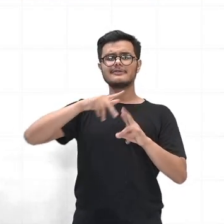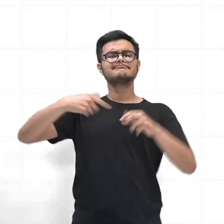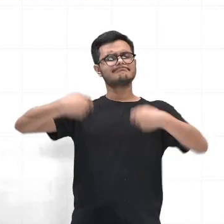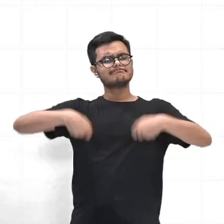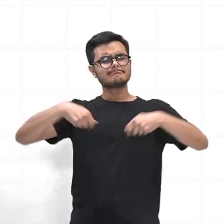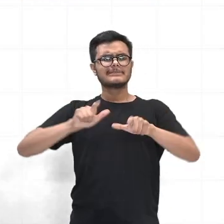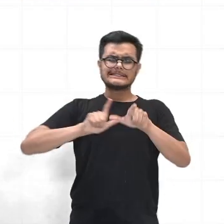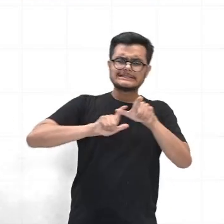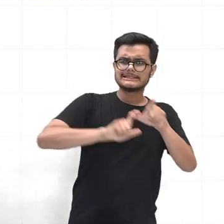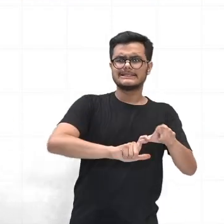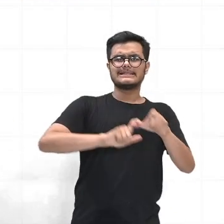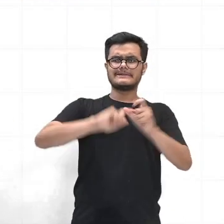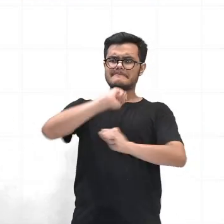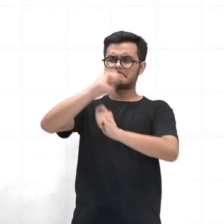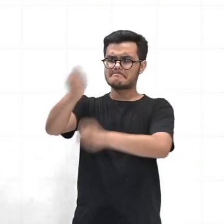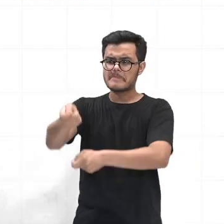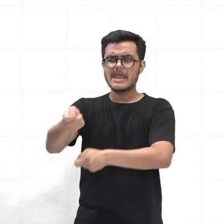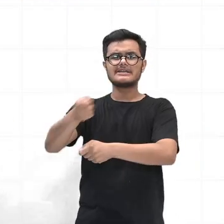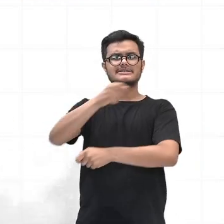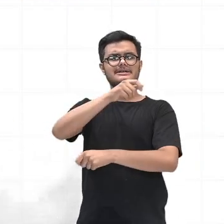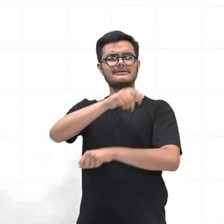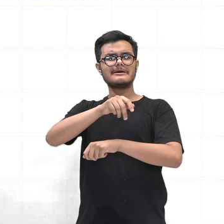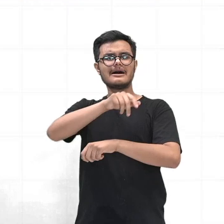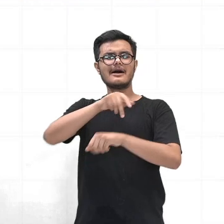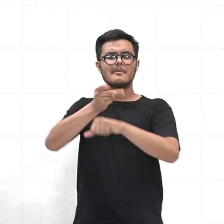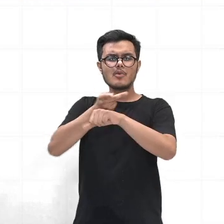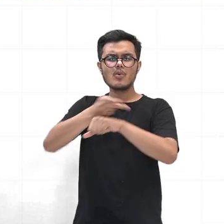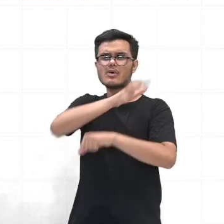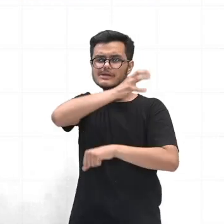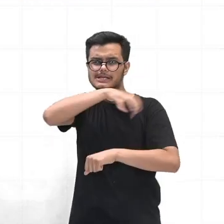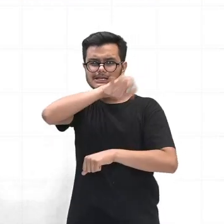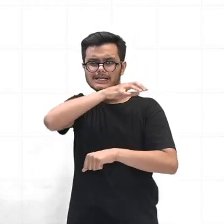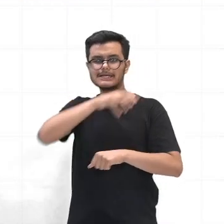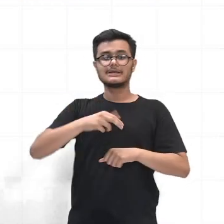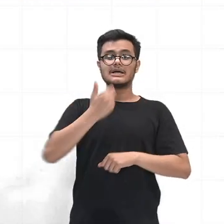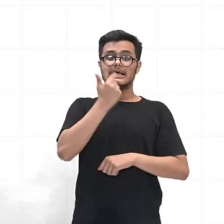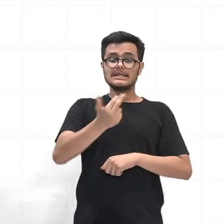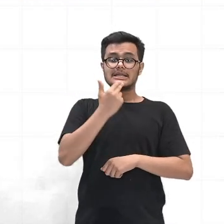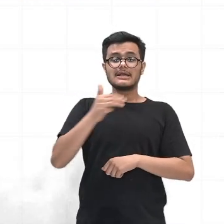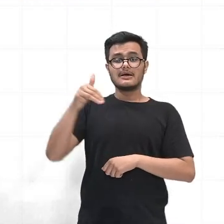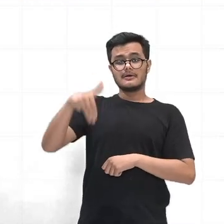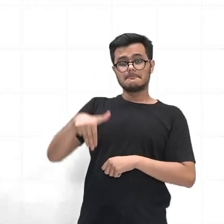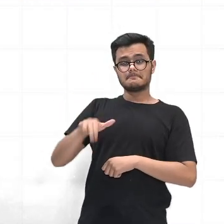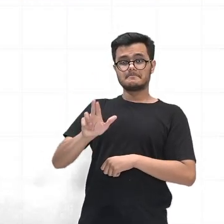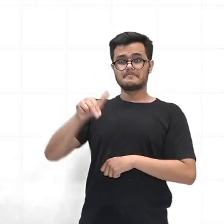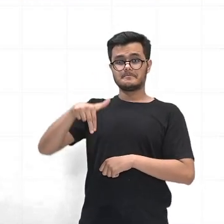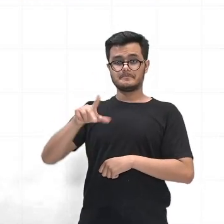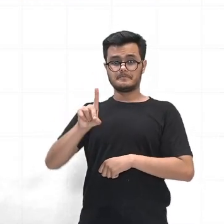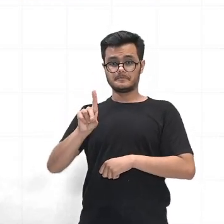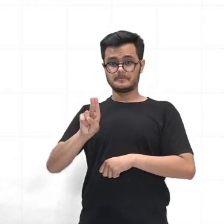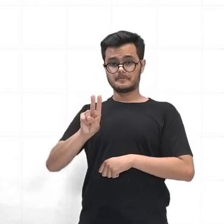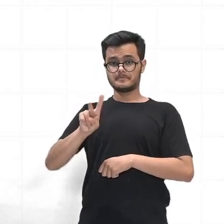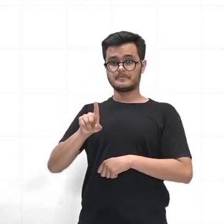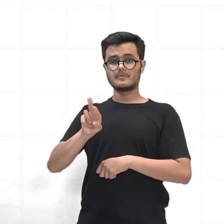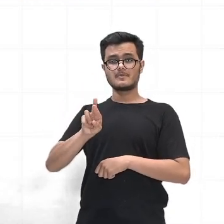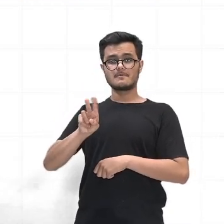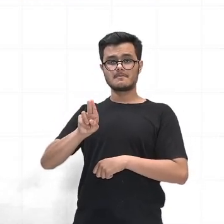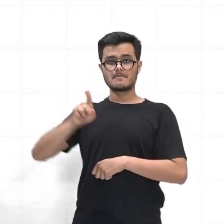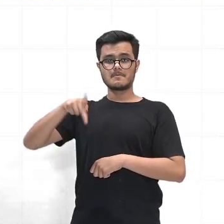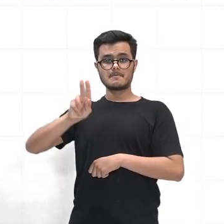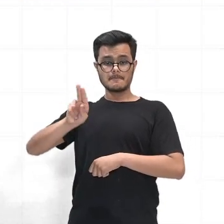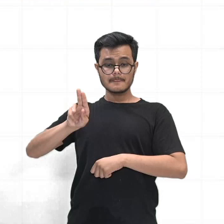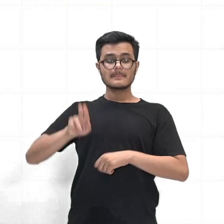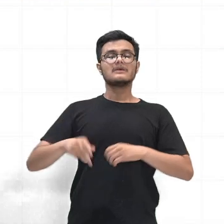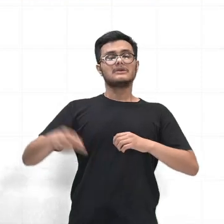e agricultura. Sua cultura inclui a língua Munduruku, práticas agrícolas. Sua